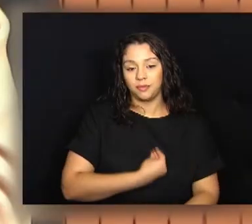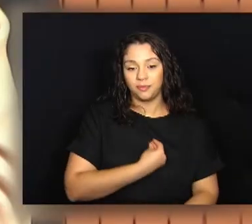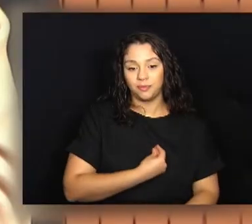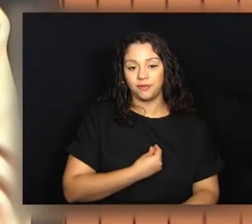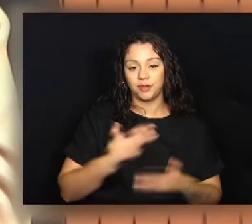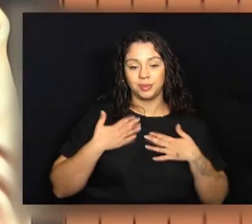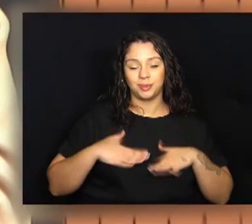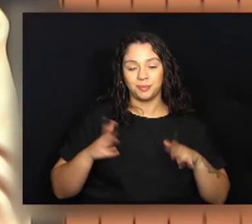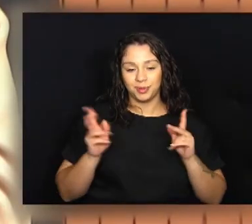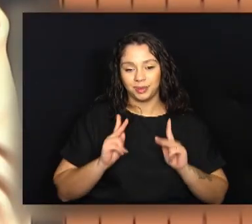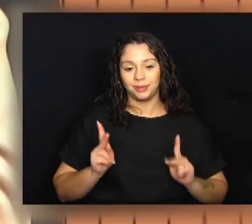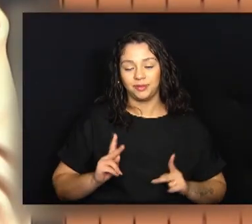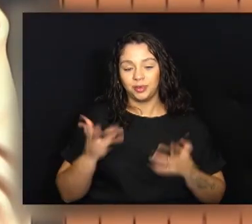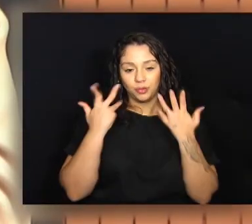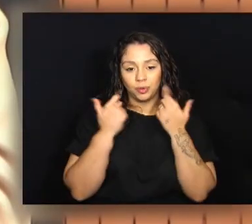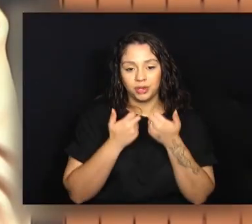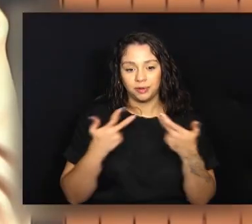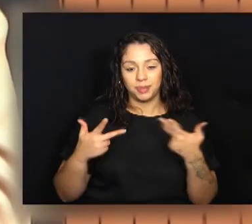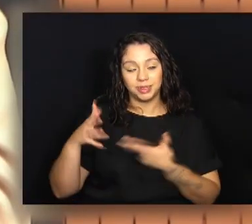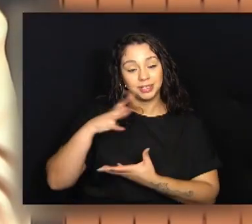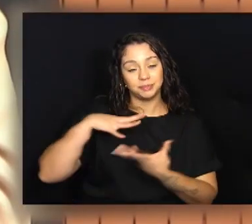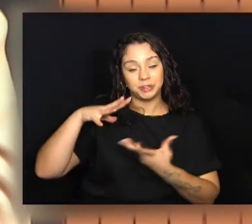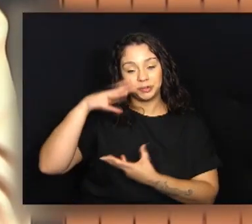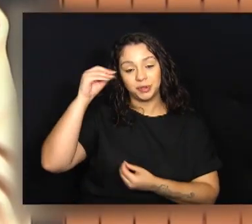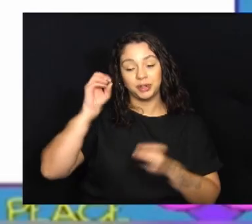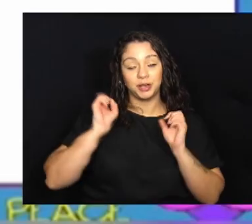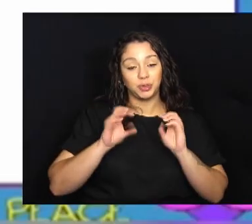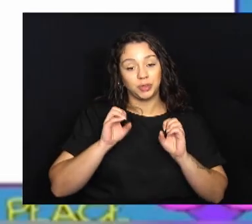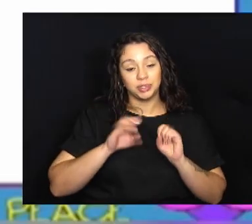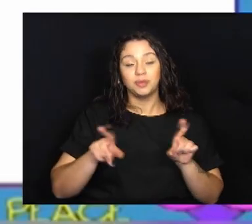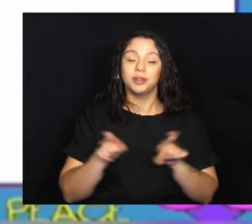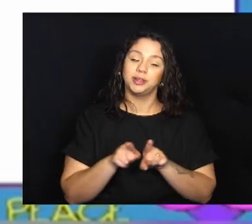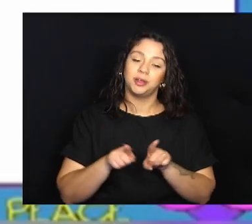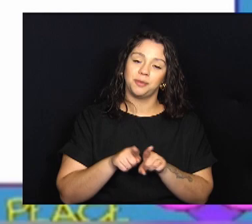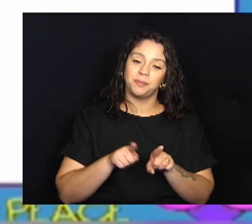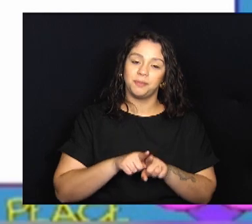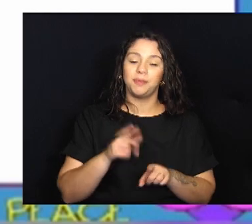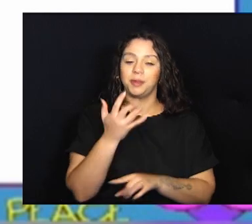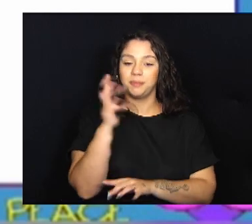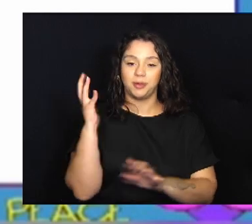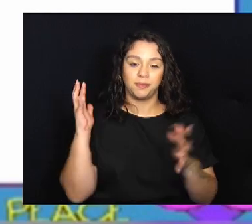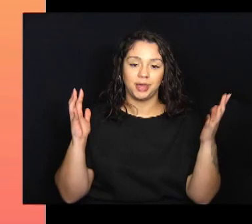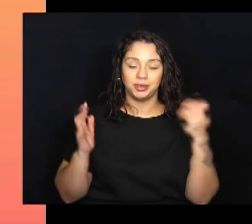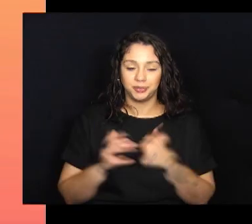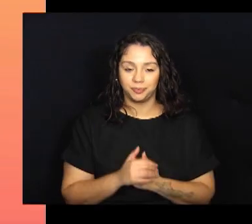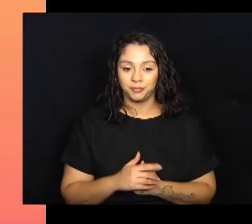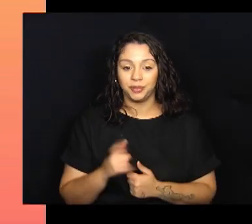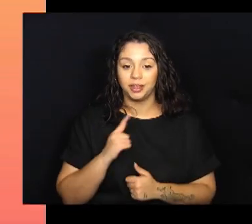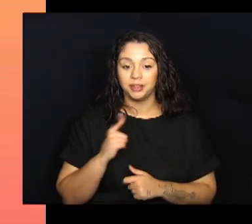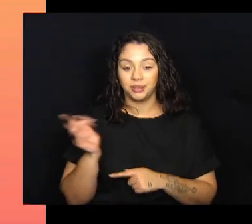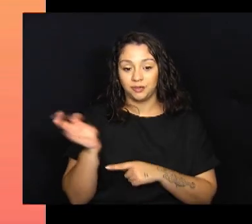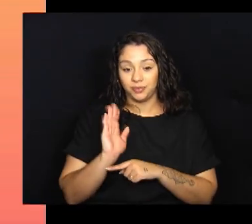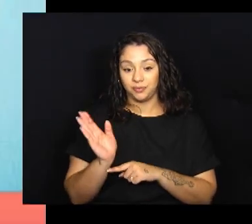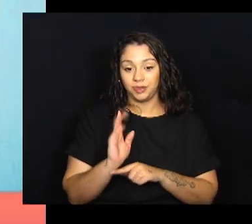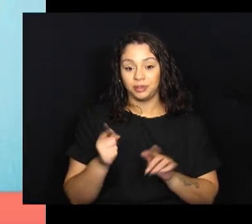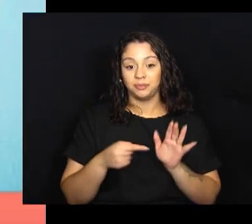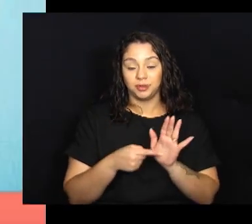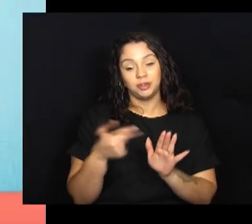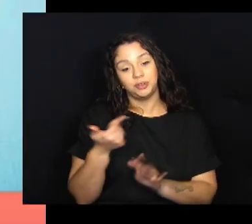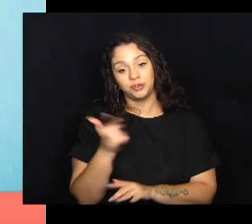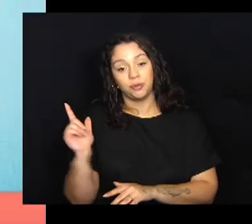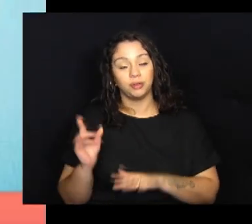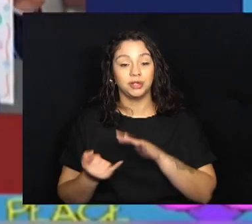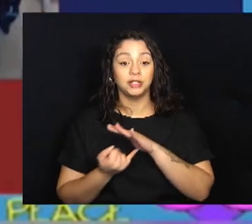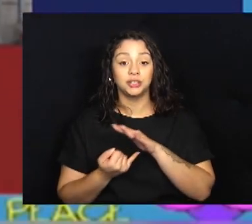animais, espiritualidade, educação e meio ambiente. Além disso, foram exibidos vídeos de outras